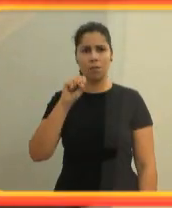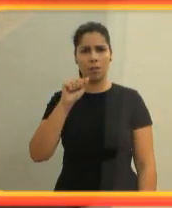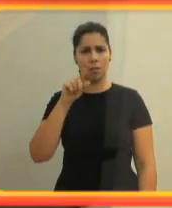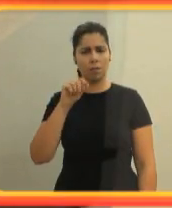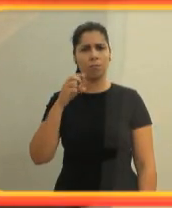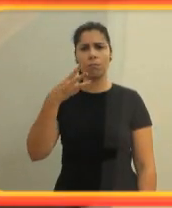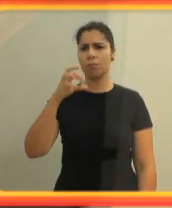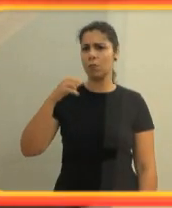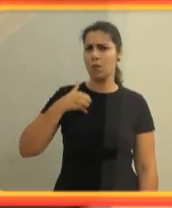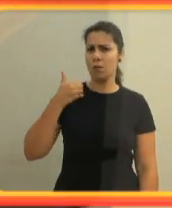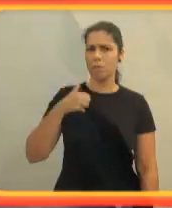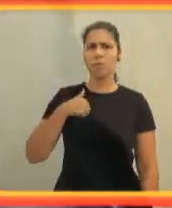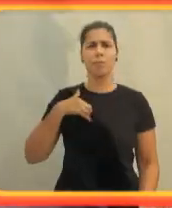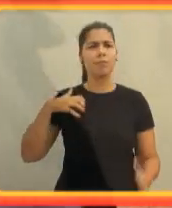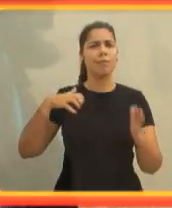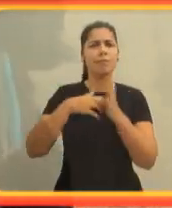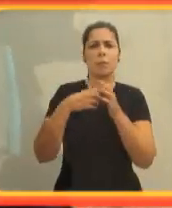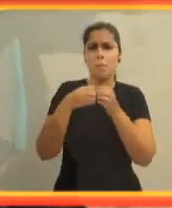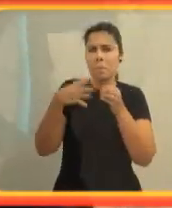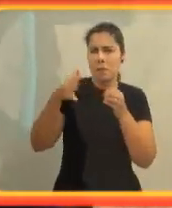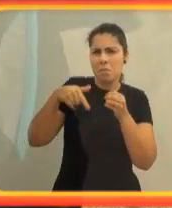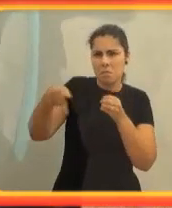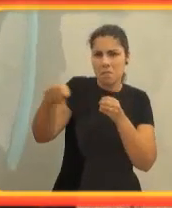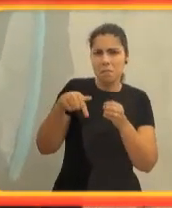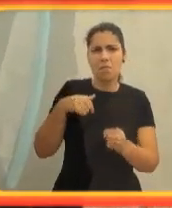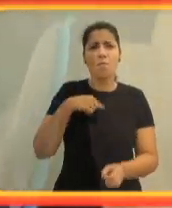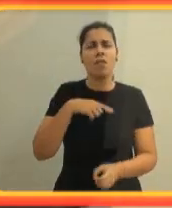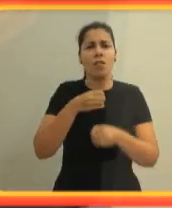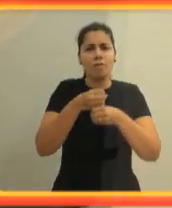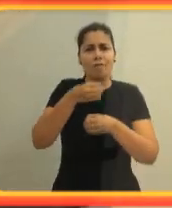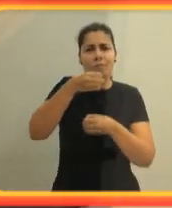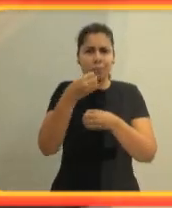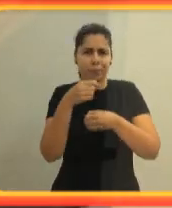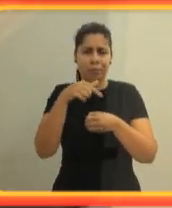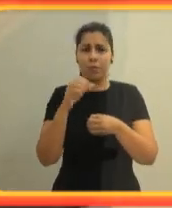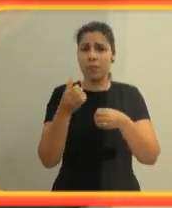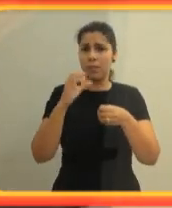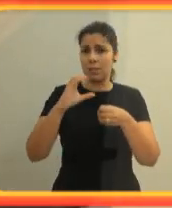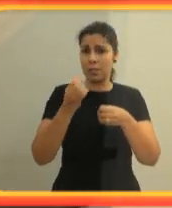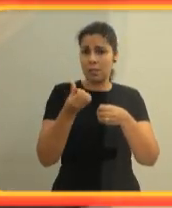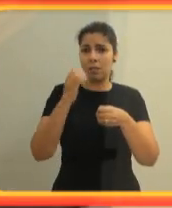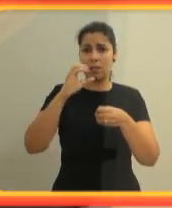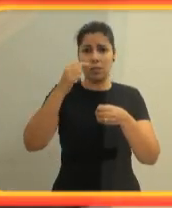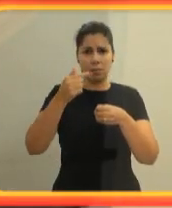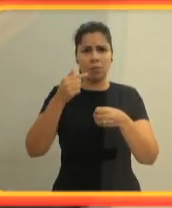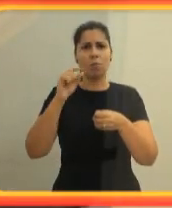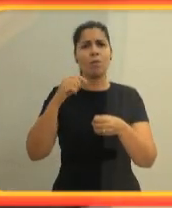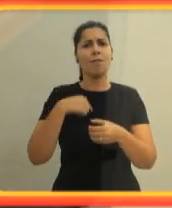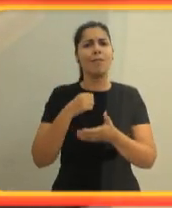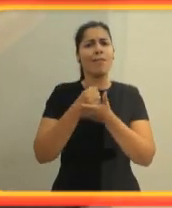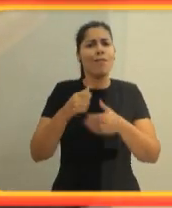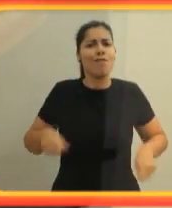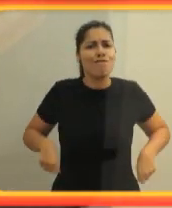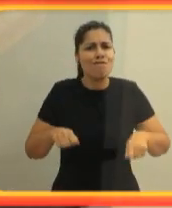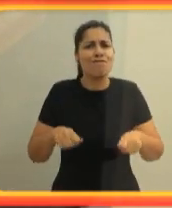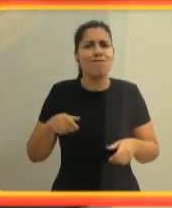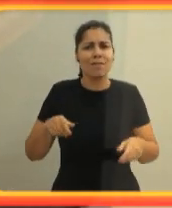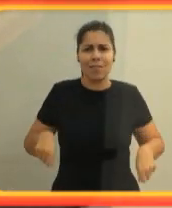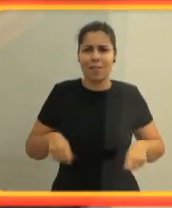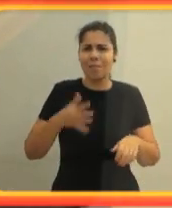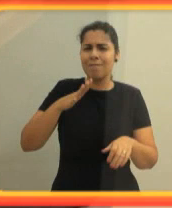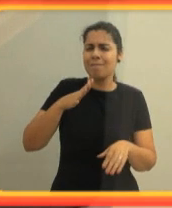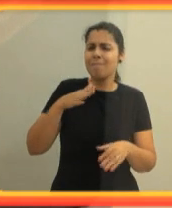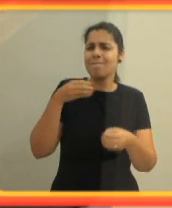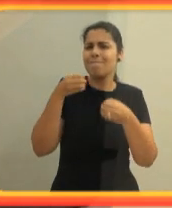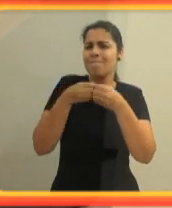tenho 39 anos. Meu acidente foi perto daqui. Tenho uma lesão cervical C6 e C7, o que me levou a me locomover de cadeira de rodas